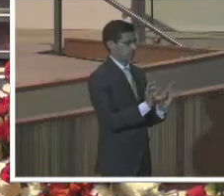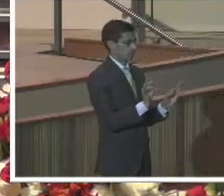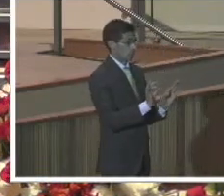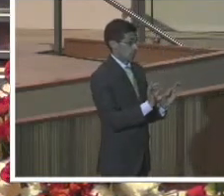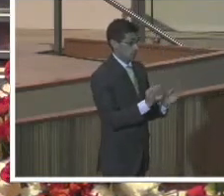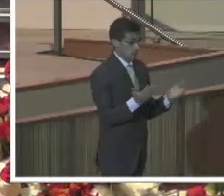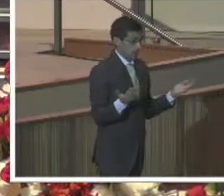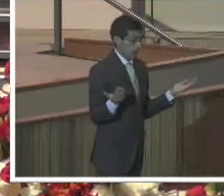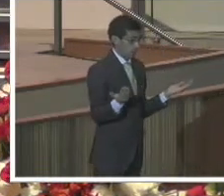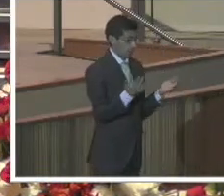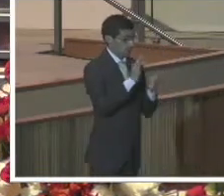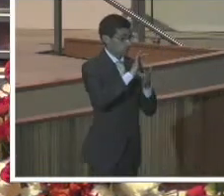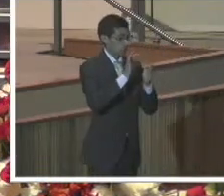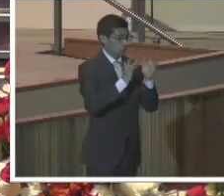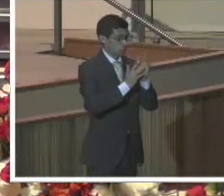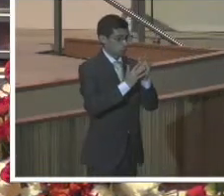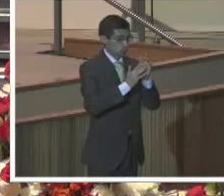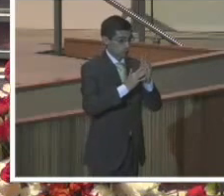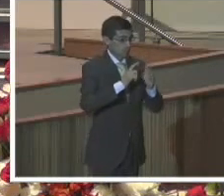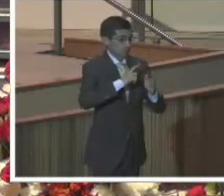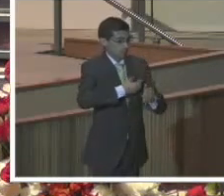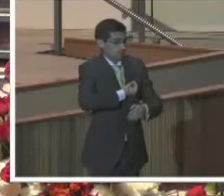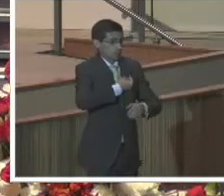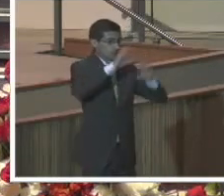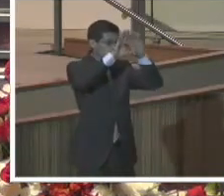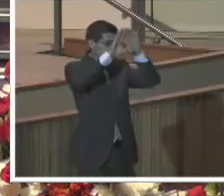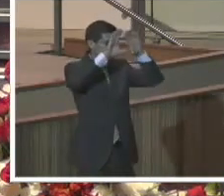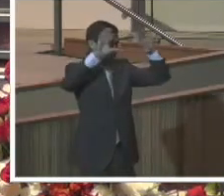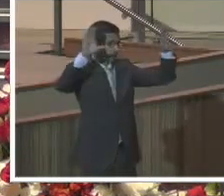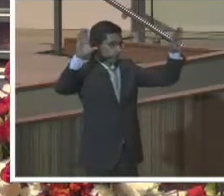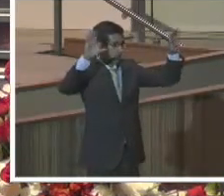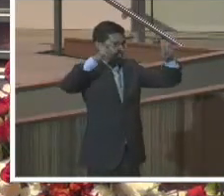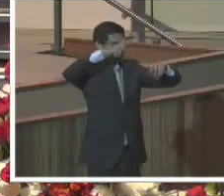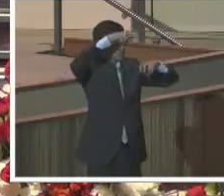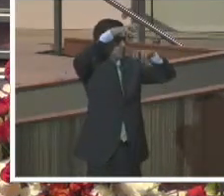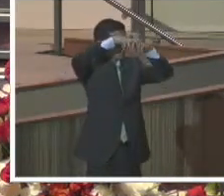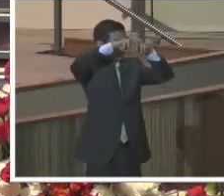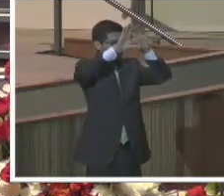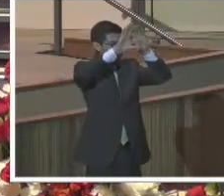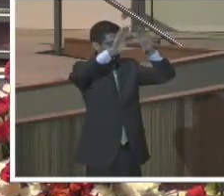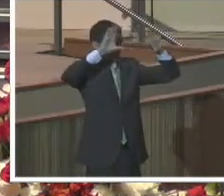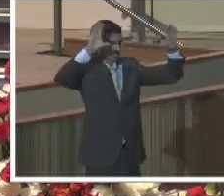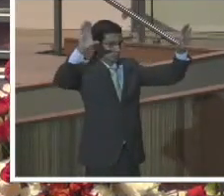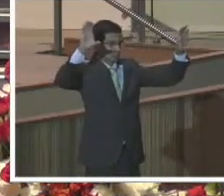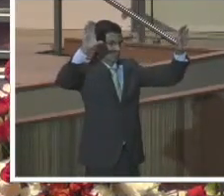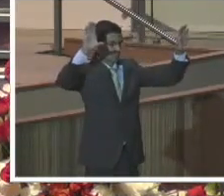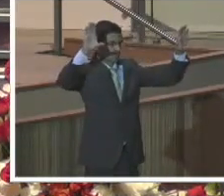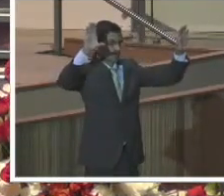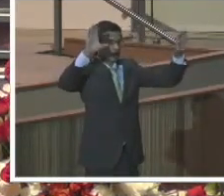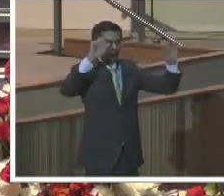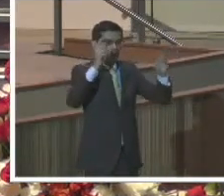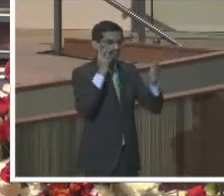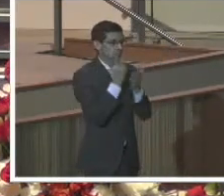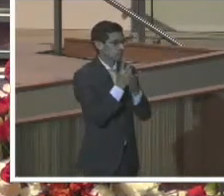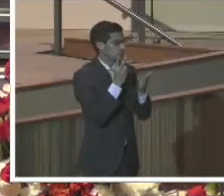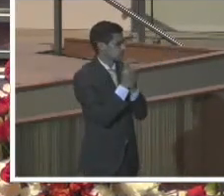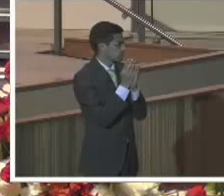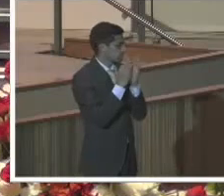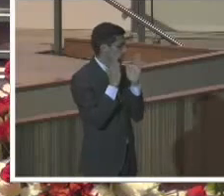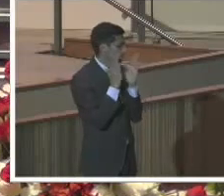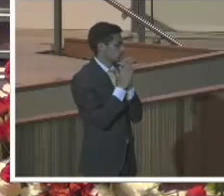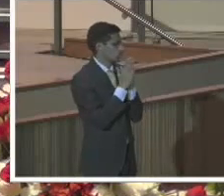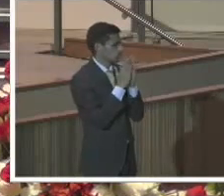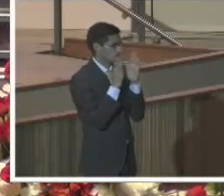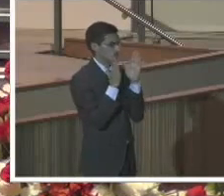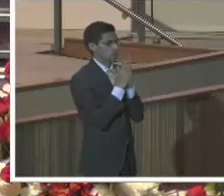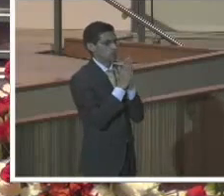agora sentado junto ao trono de Deus Pai, como nosso sumo sacerdote, e intercede por nós.